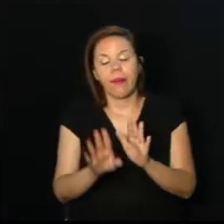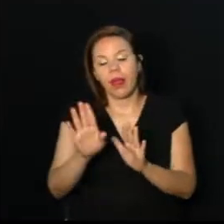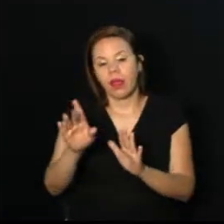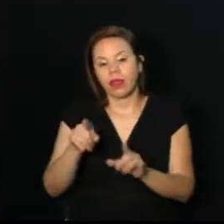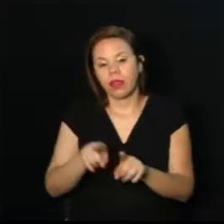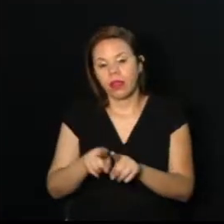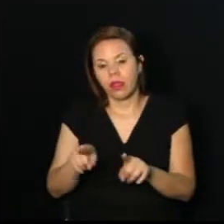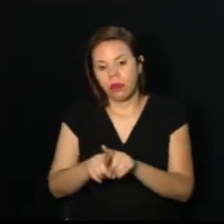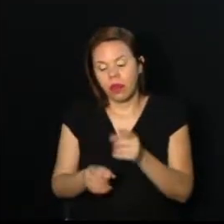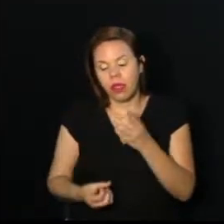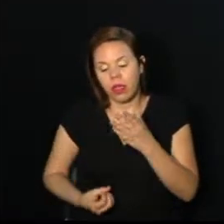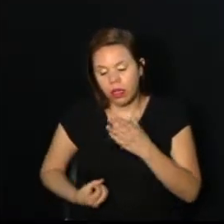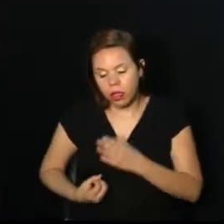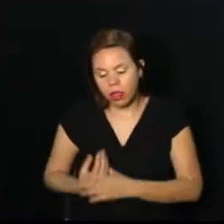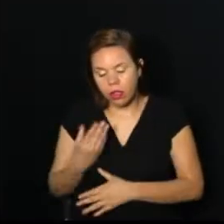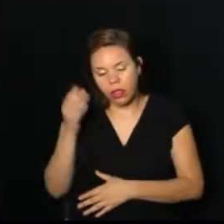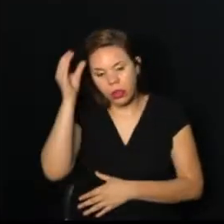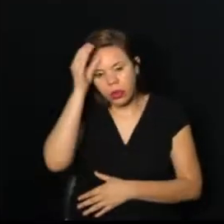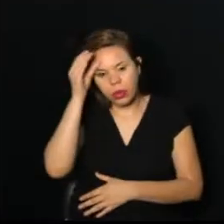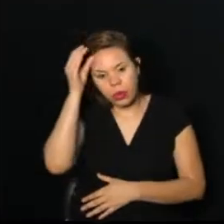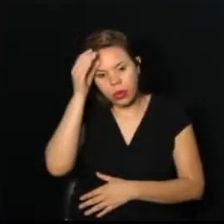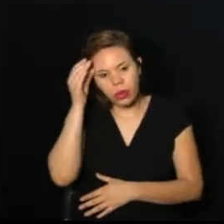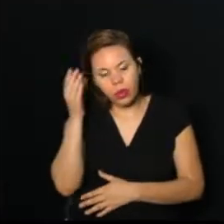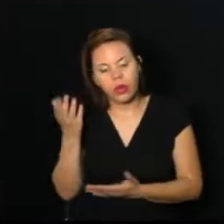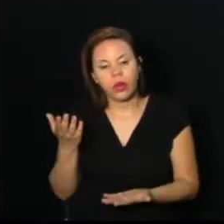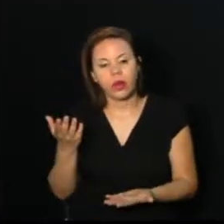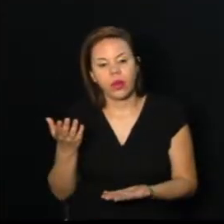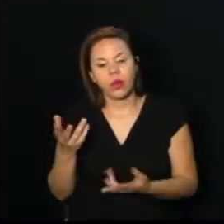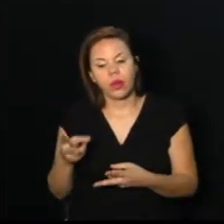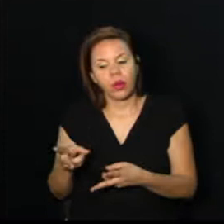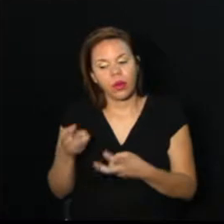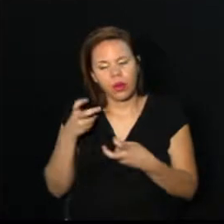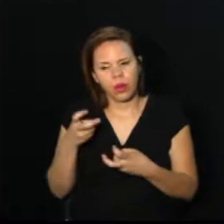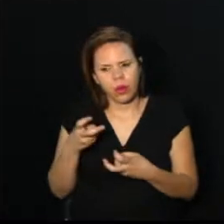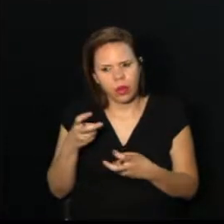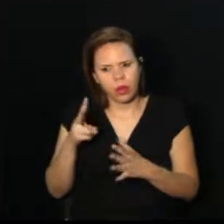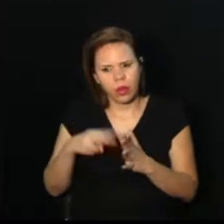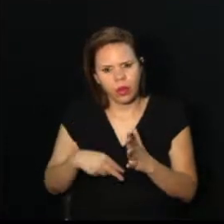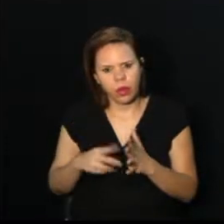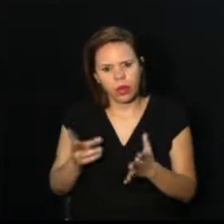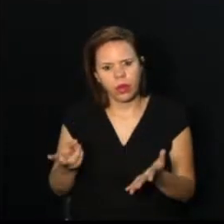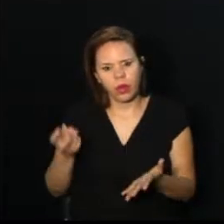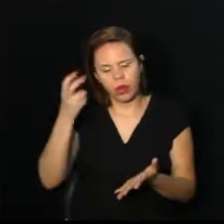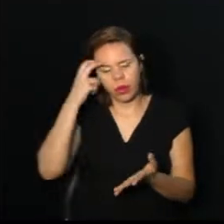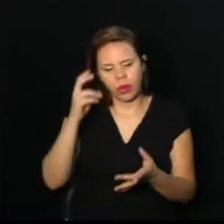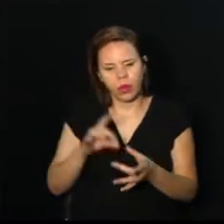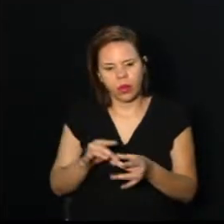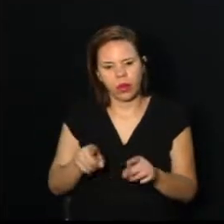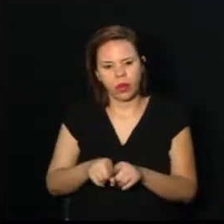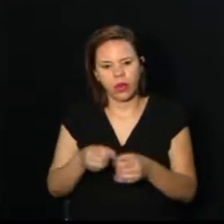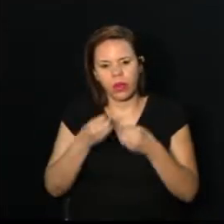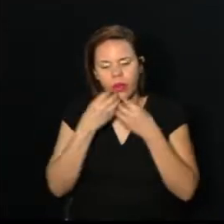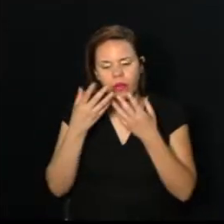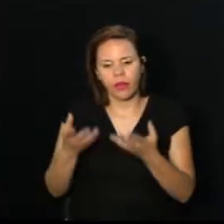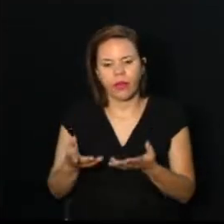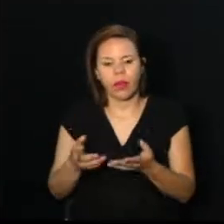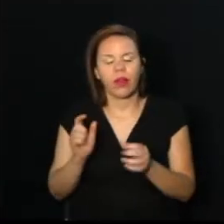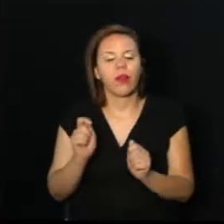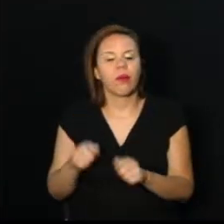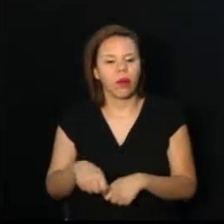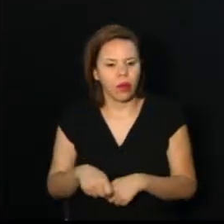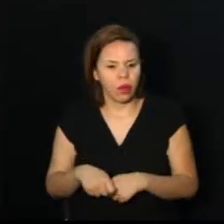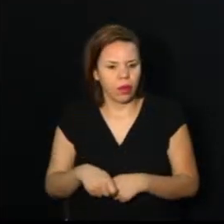de origem cognitivas, perceptuais, socioculturais, como eu falei, que